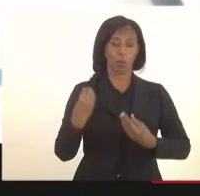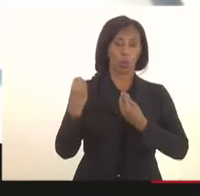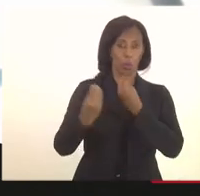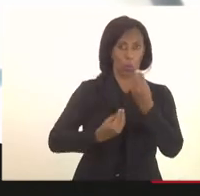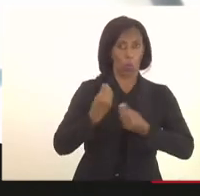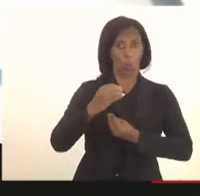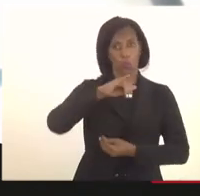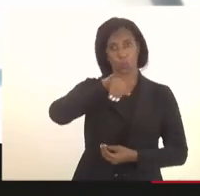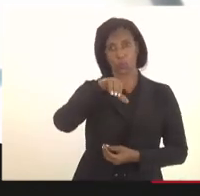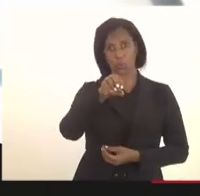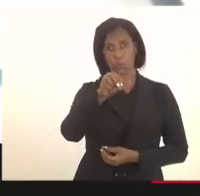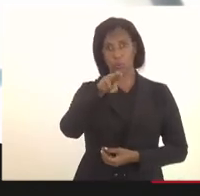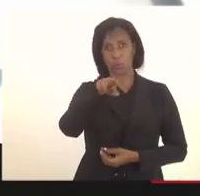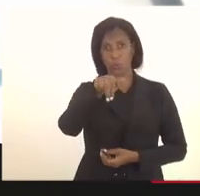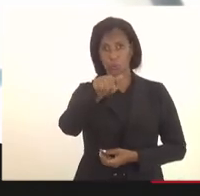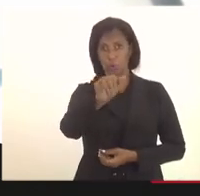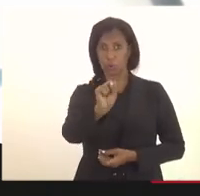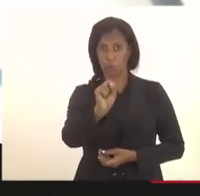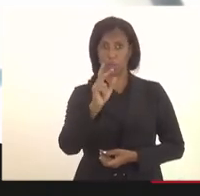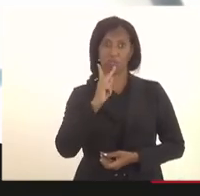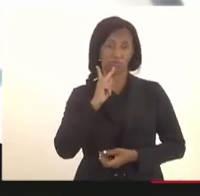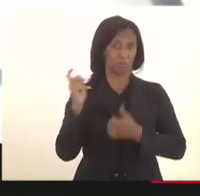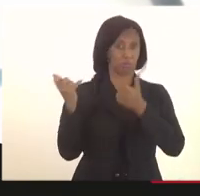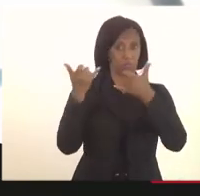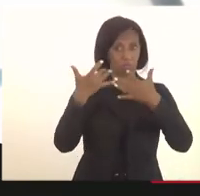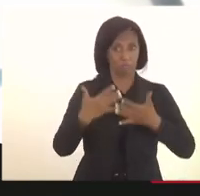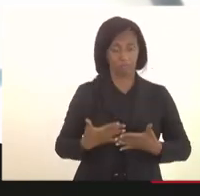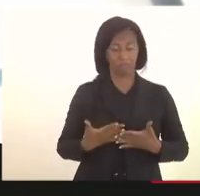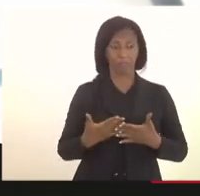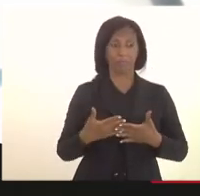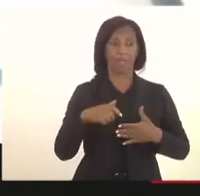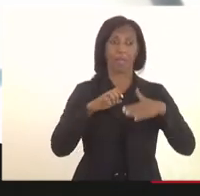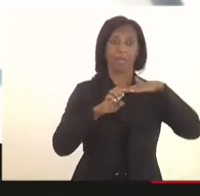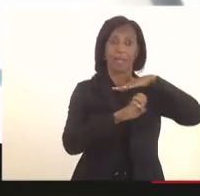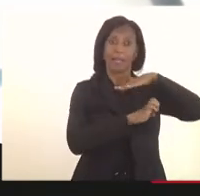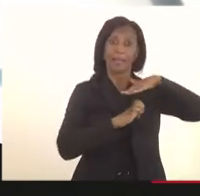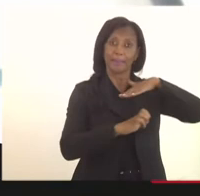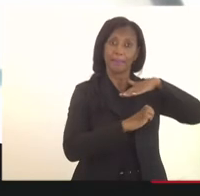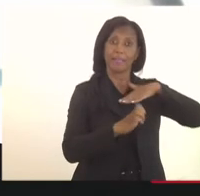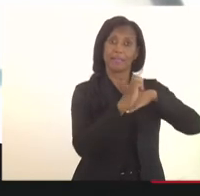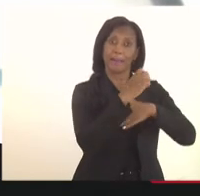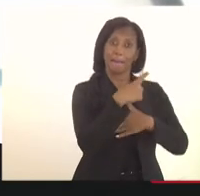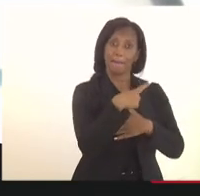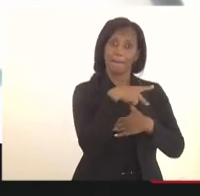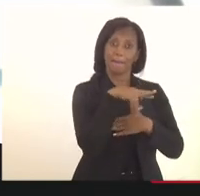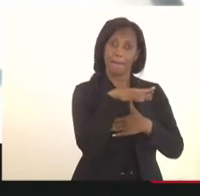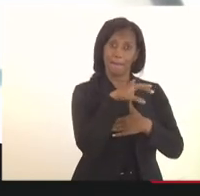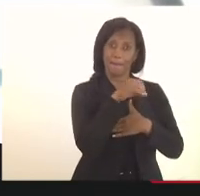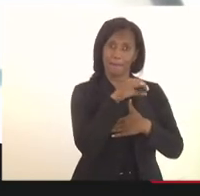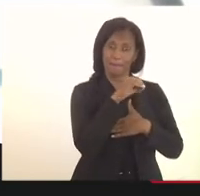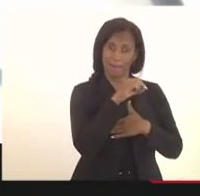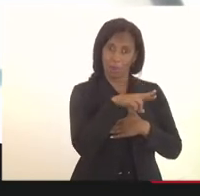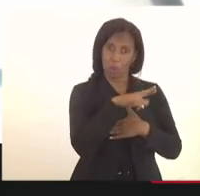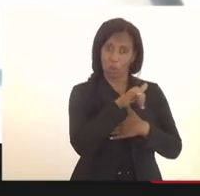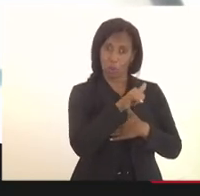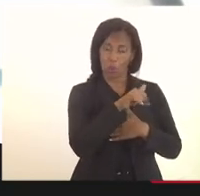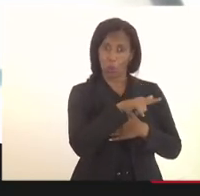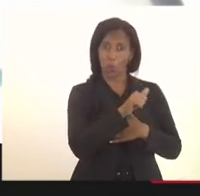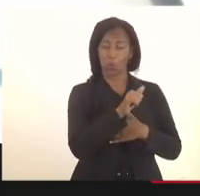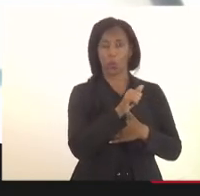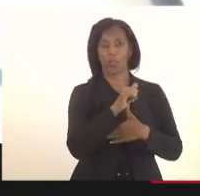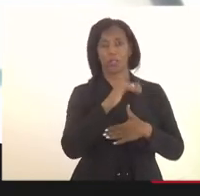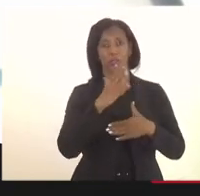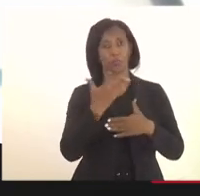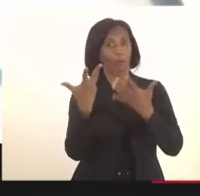já mencionou, a Petronas adquiriu o ativo e a cessão foi aprovada pela ANP, estou falando especificamente